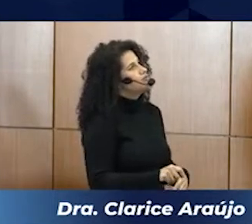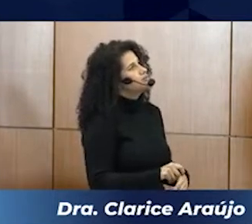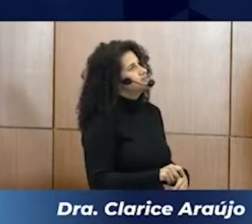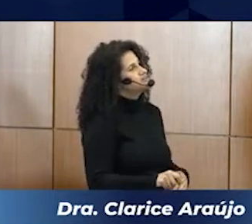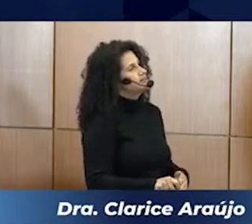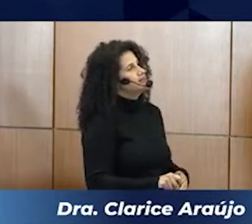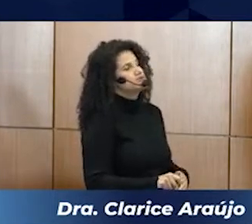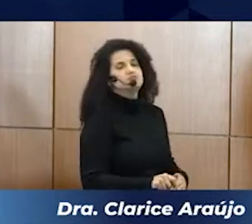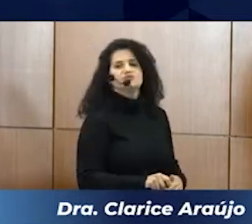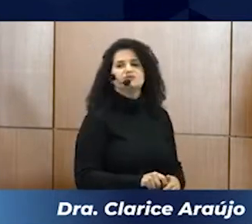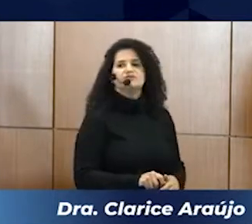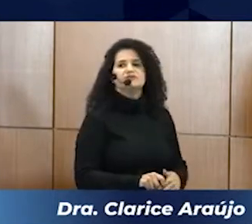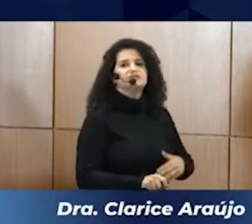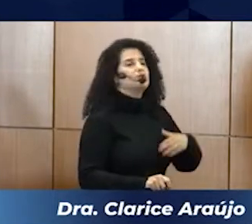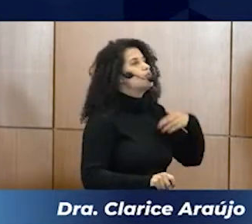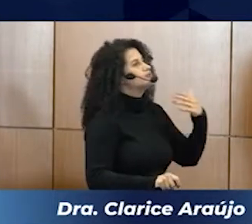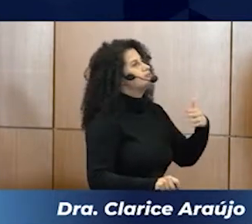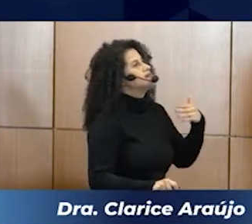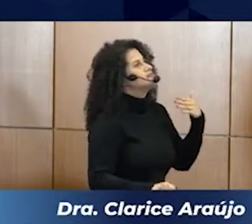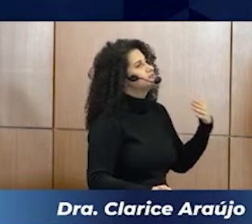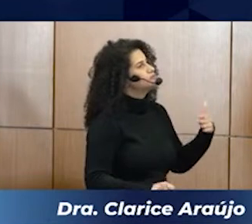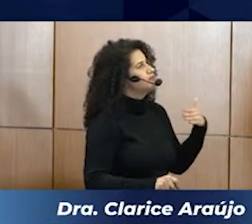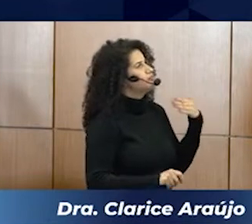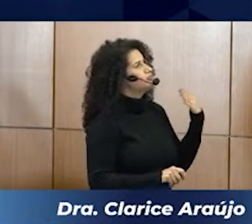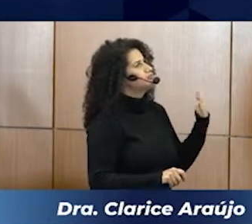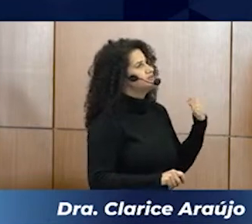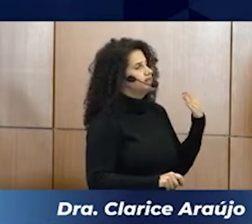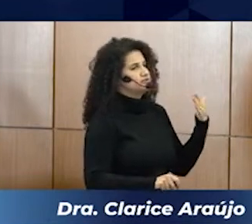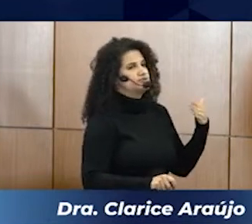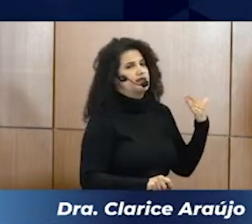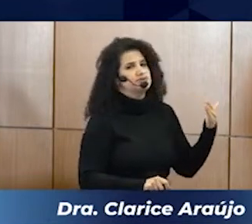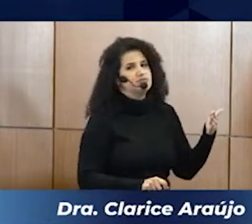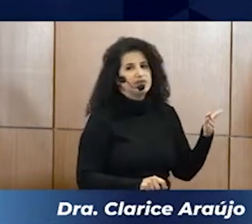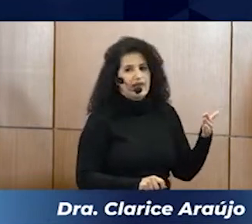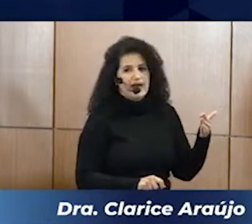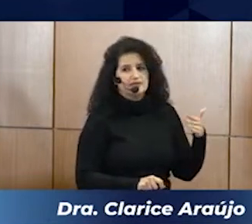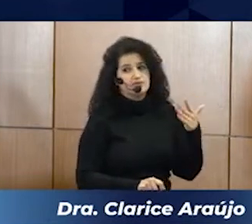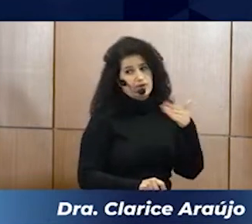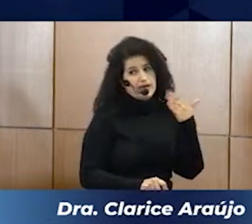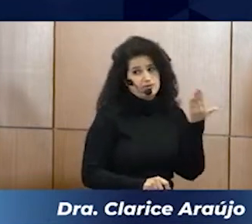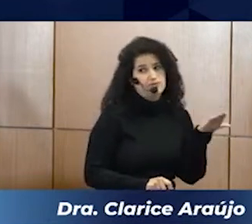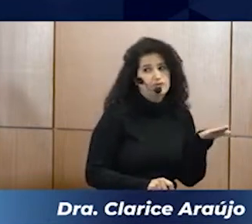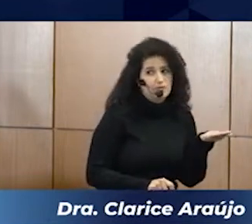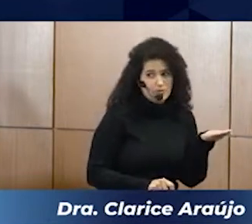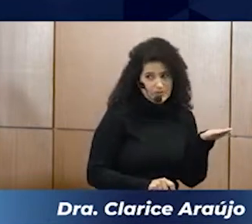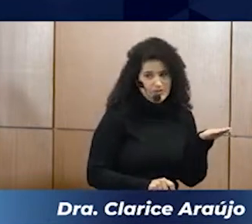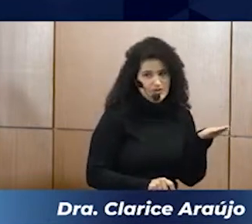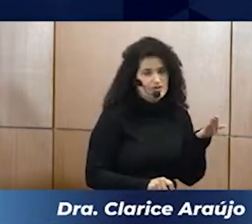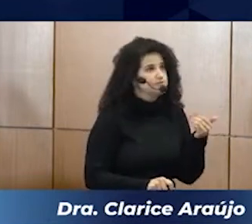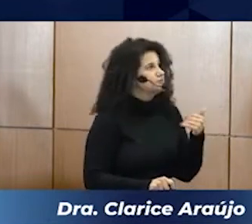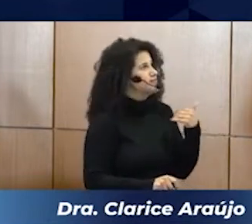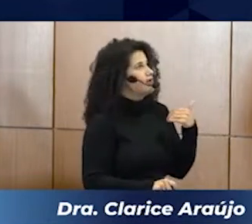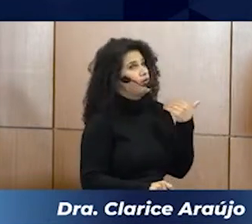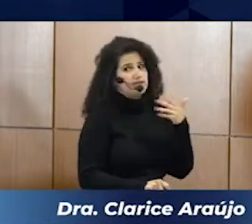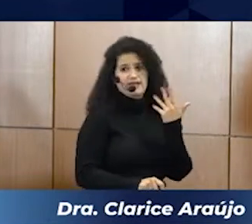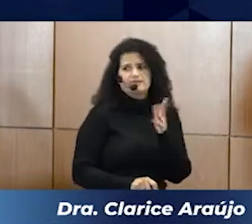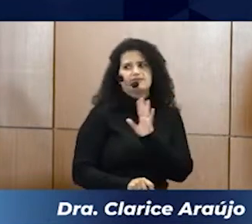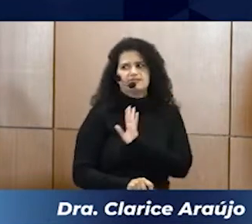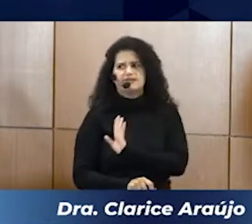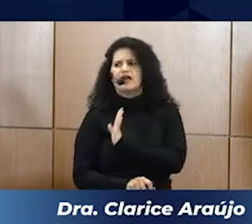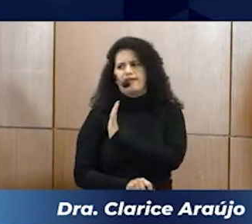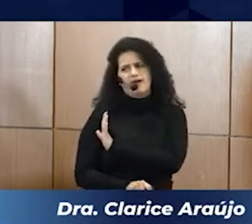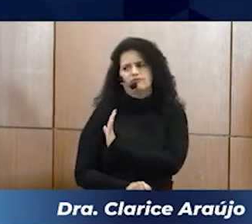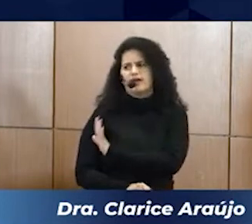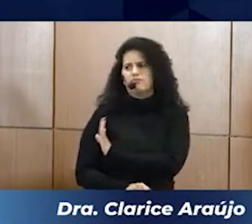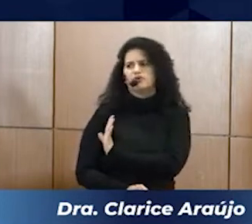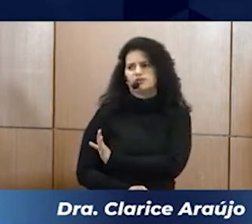estudos, né, algumas estratégias possíveis. Então, quanto mais estudos reproduzem resultados similares, no caso, positivos, né, ou até, às